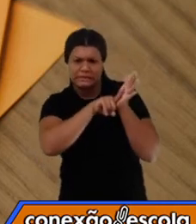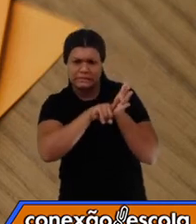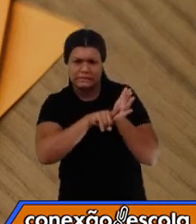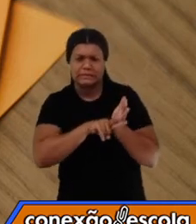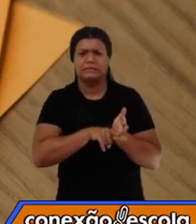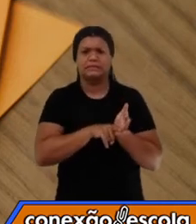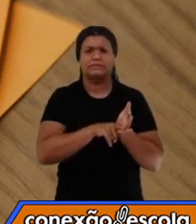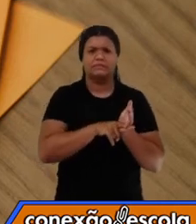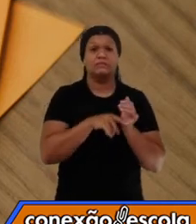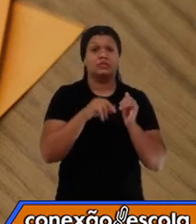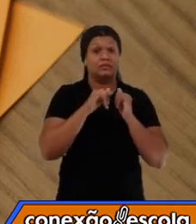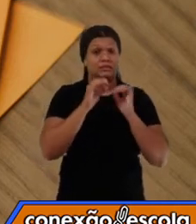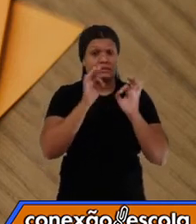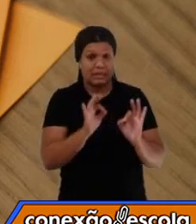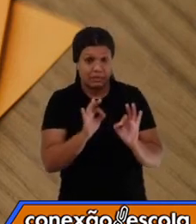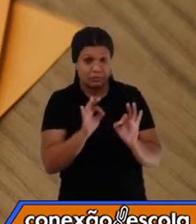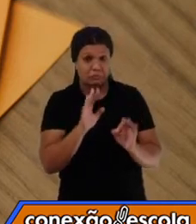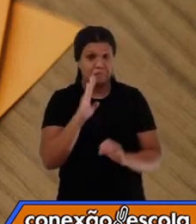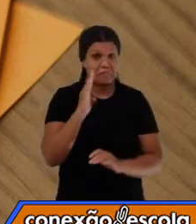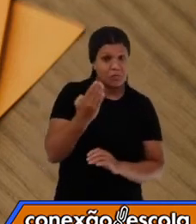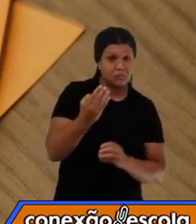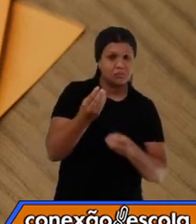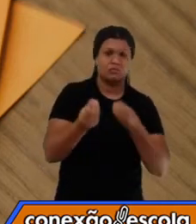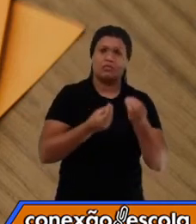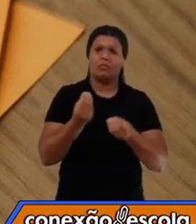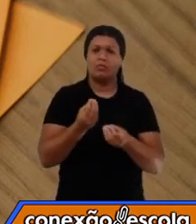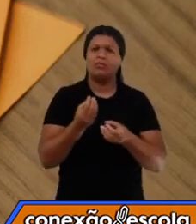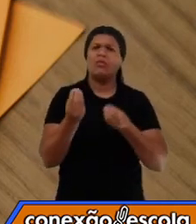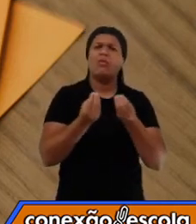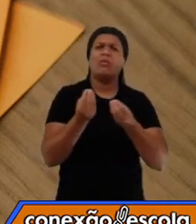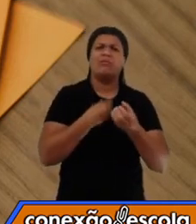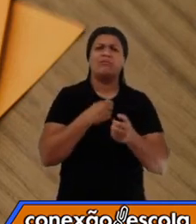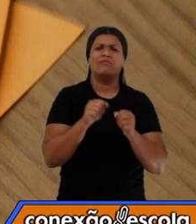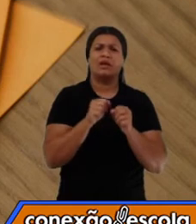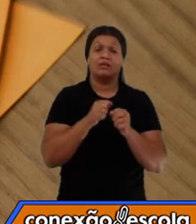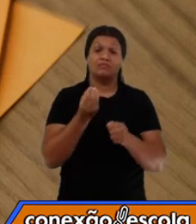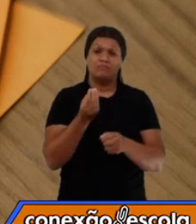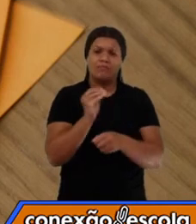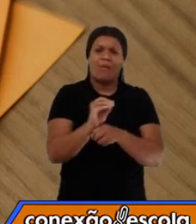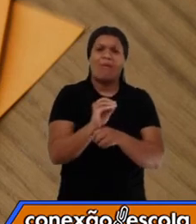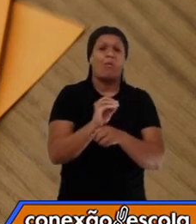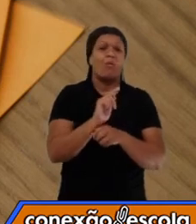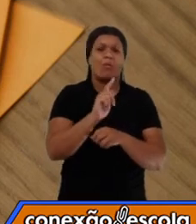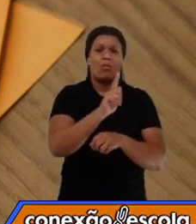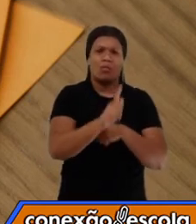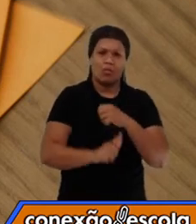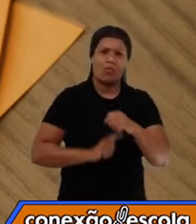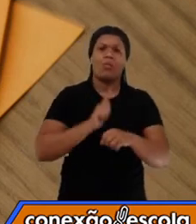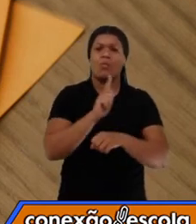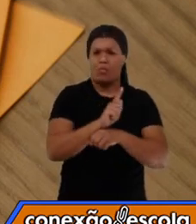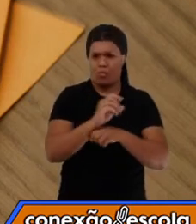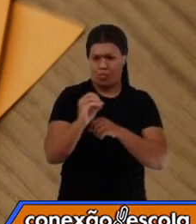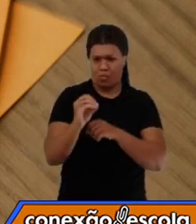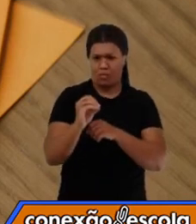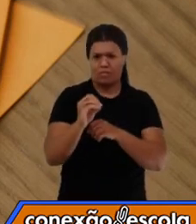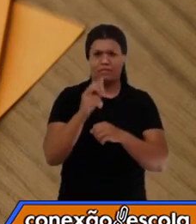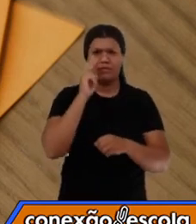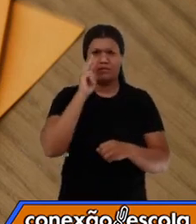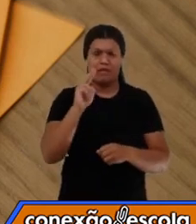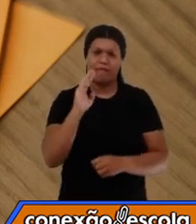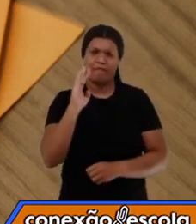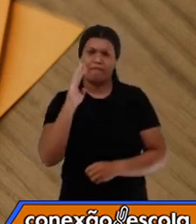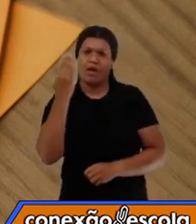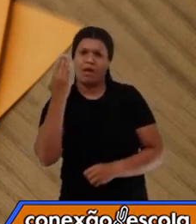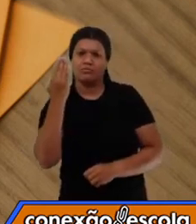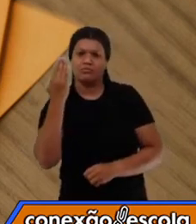fato do gênero informativo? Google. Joga no Google. Pega aquela informação e pesquisa no Google se ela é